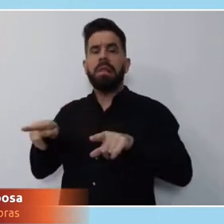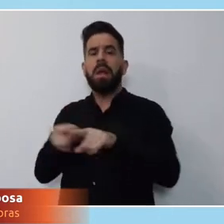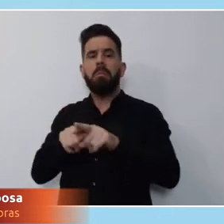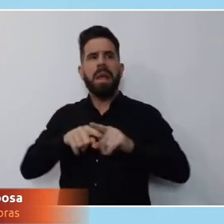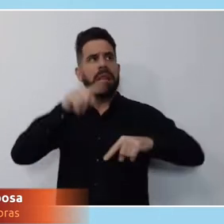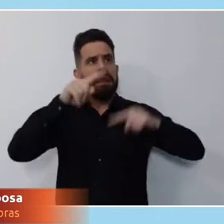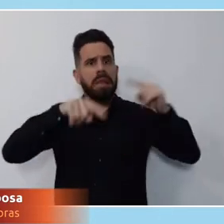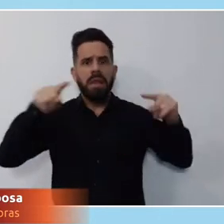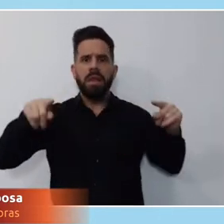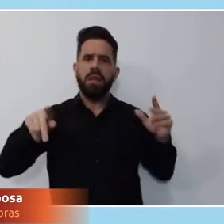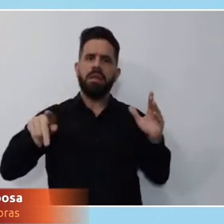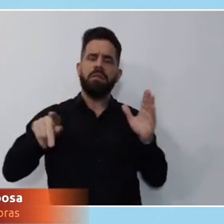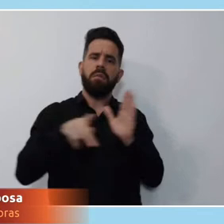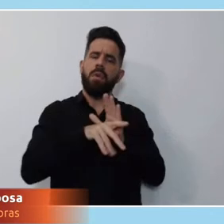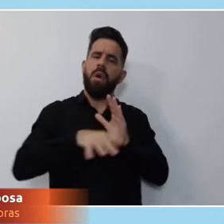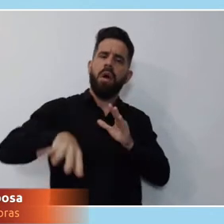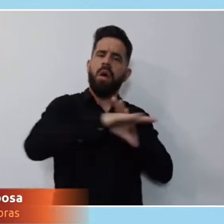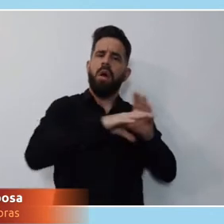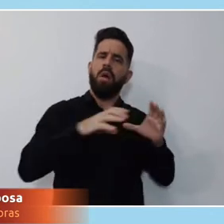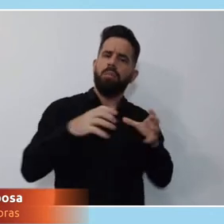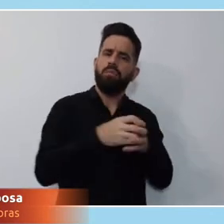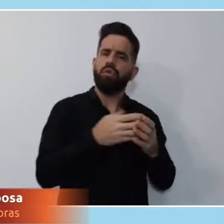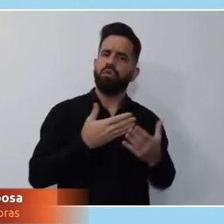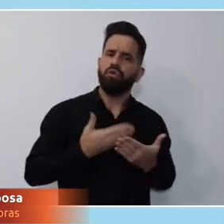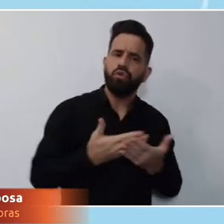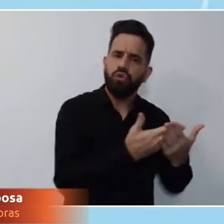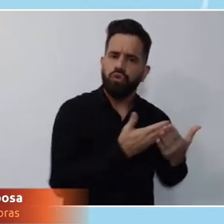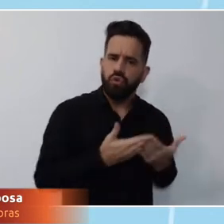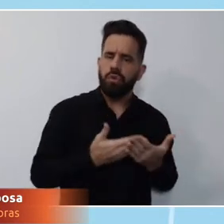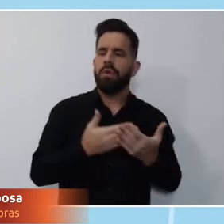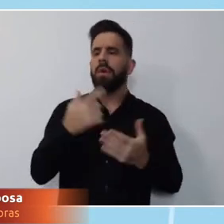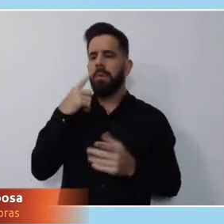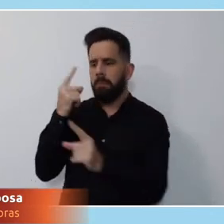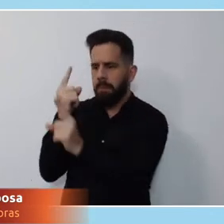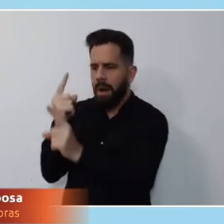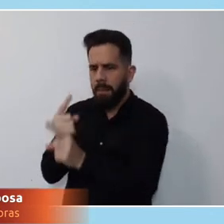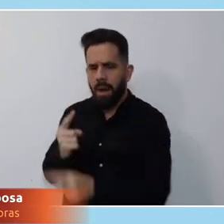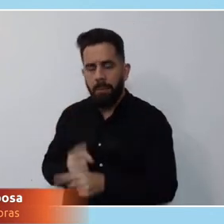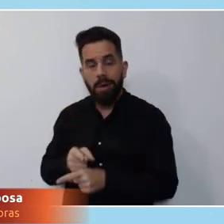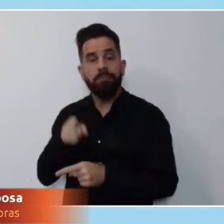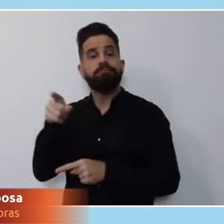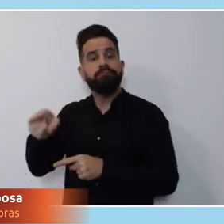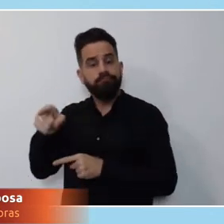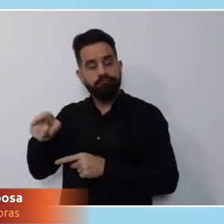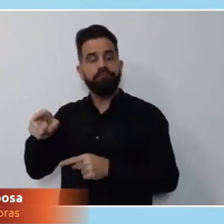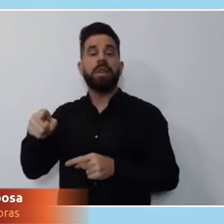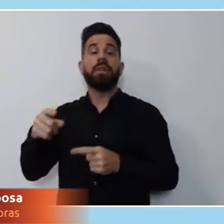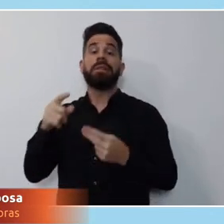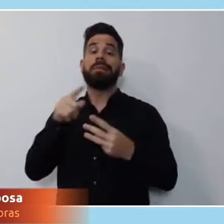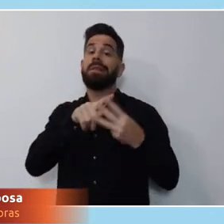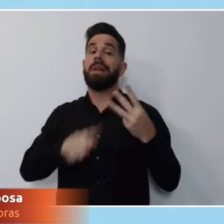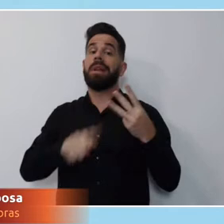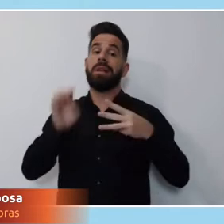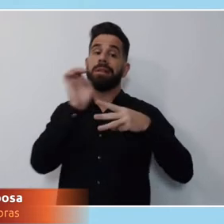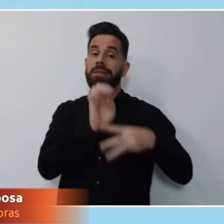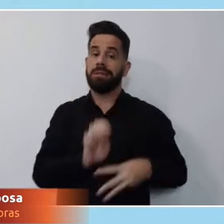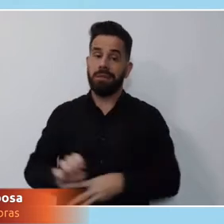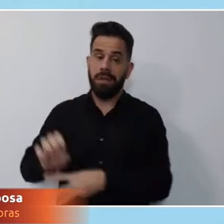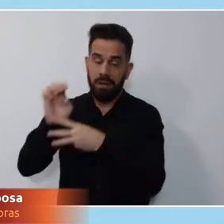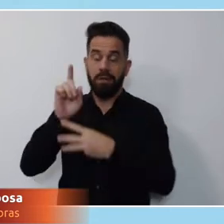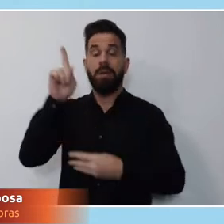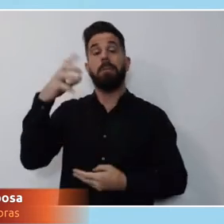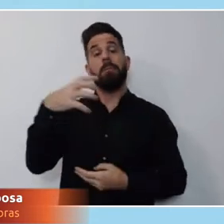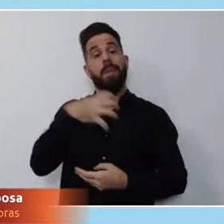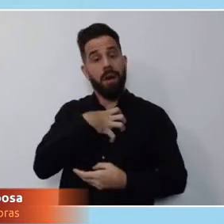Brasil encontraram essa situação em pelo menos três estados brasileiros. Na Bahia, uma rede de supermercados do grupo